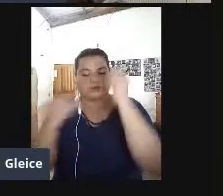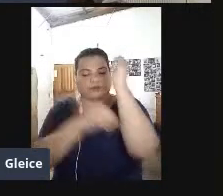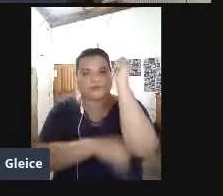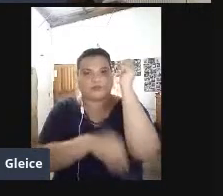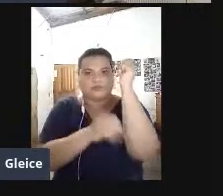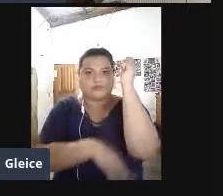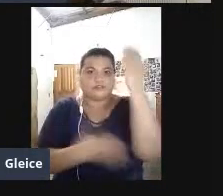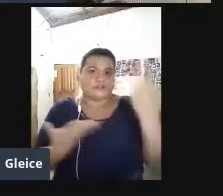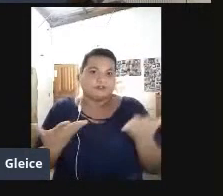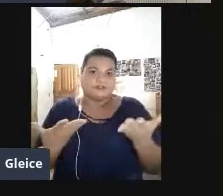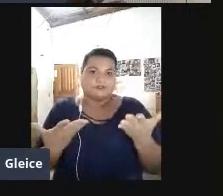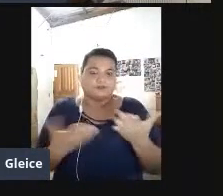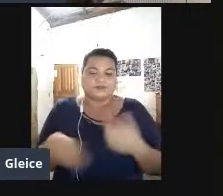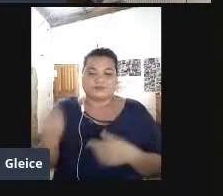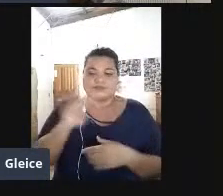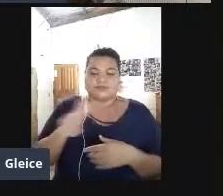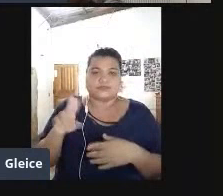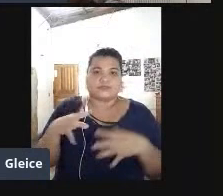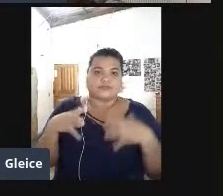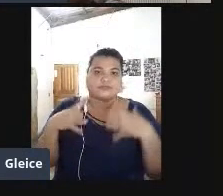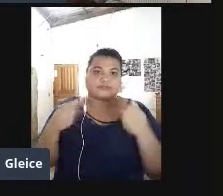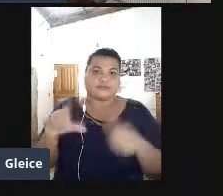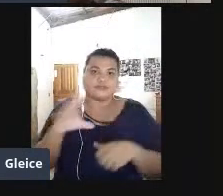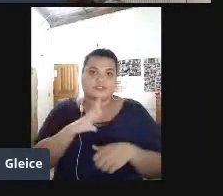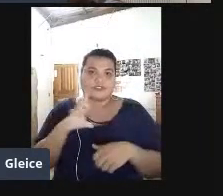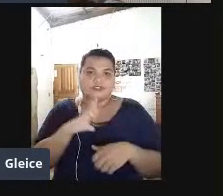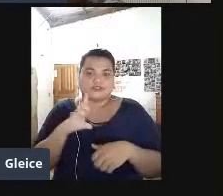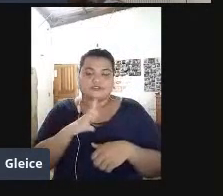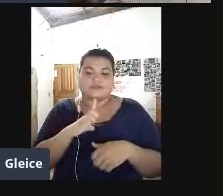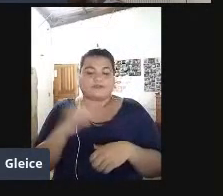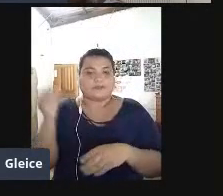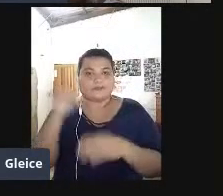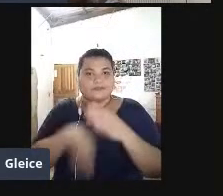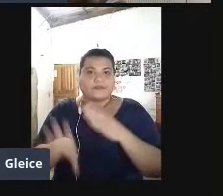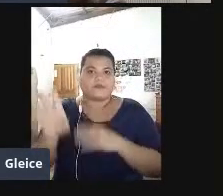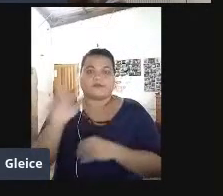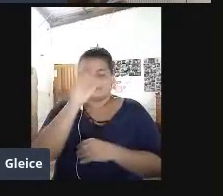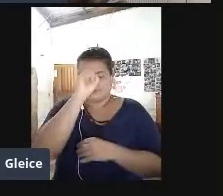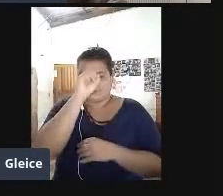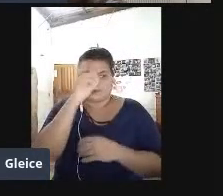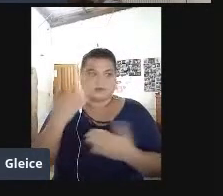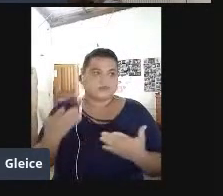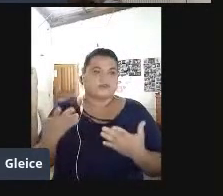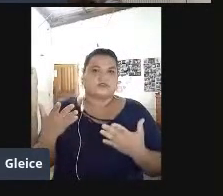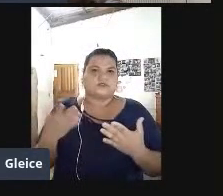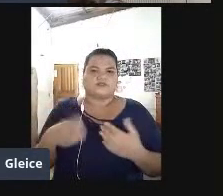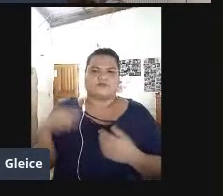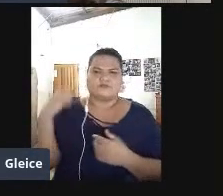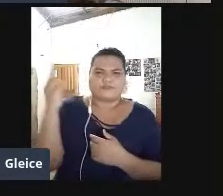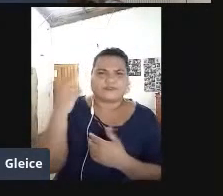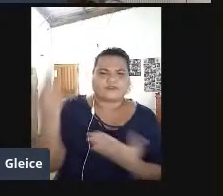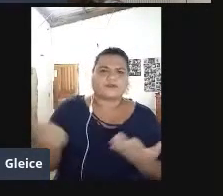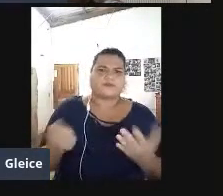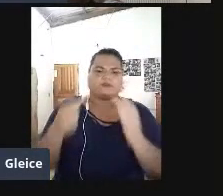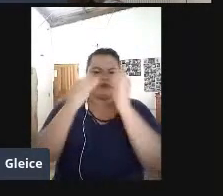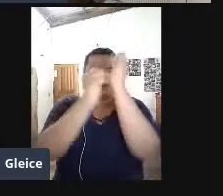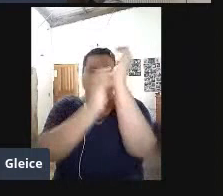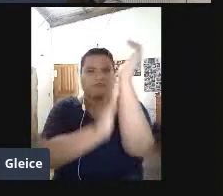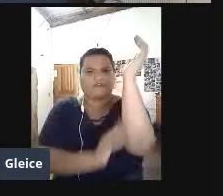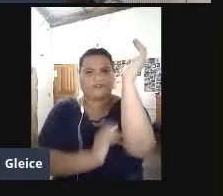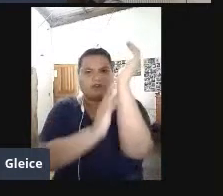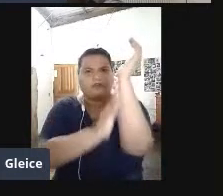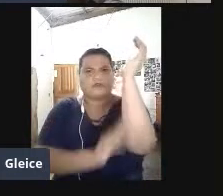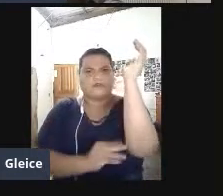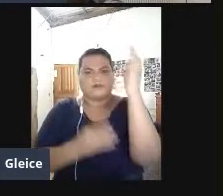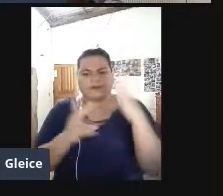casa. Então, frutooligosacarídeos, cepas probióticas, lactobacillus reuteri, vitamina, fibra solúvel. E como que a